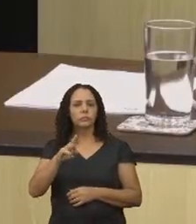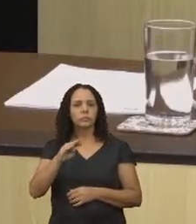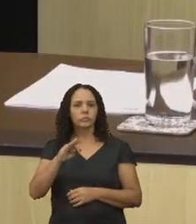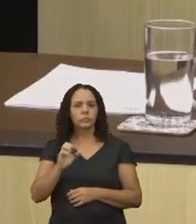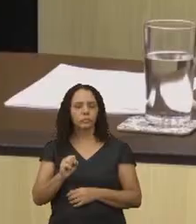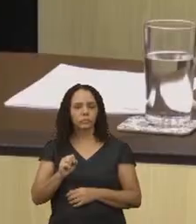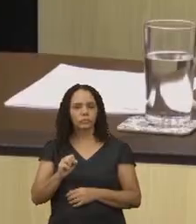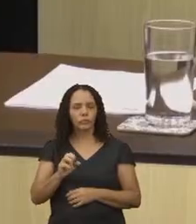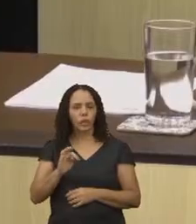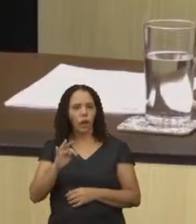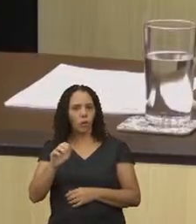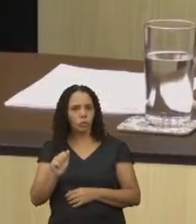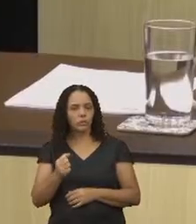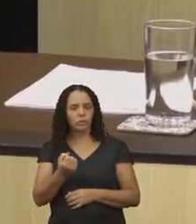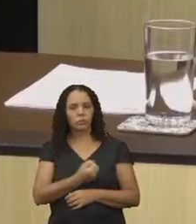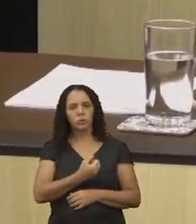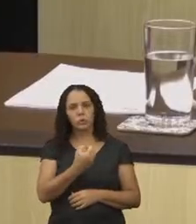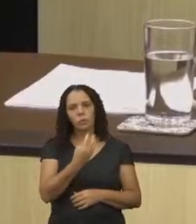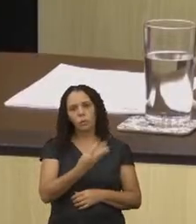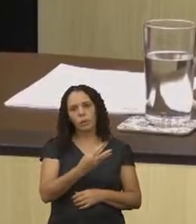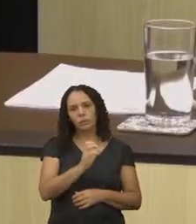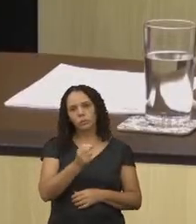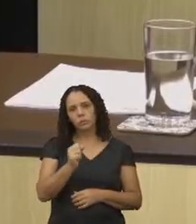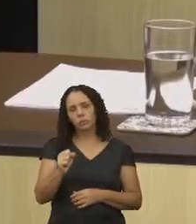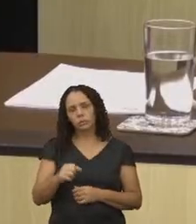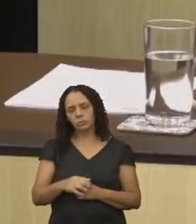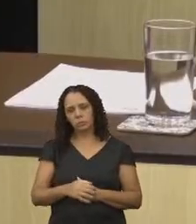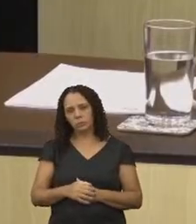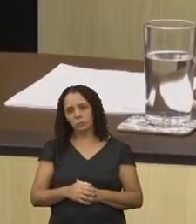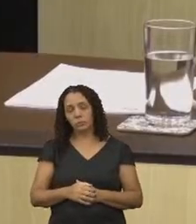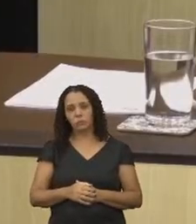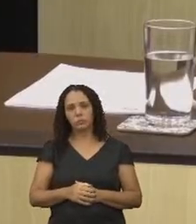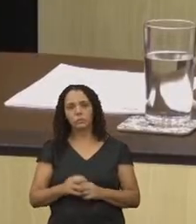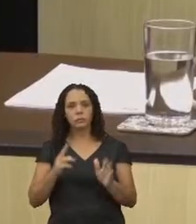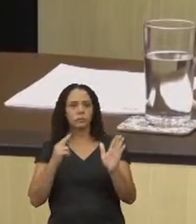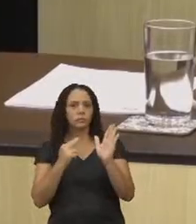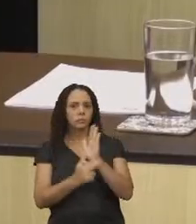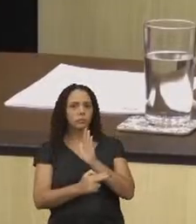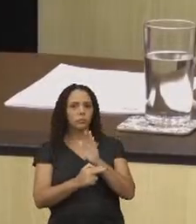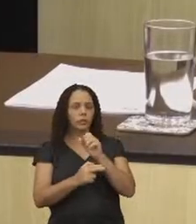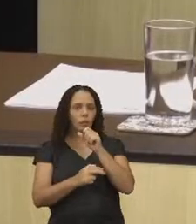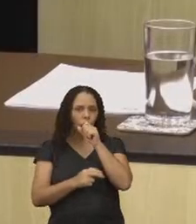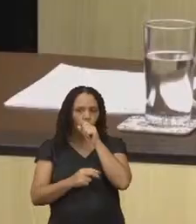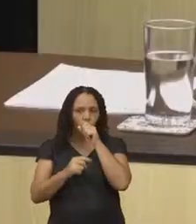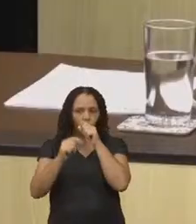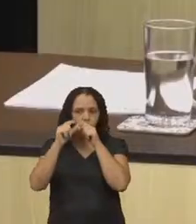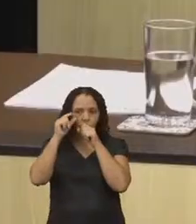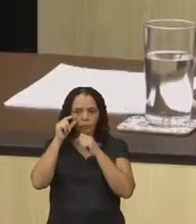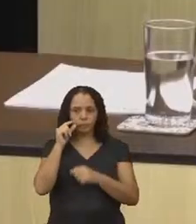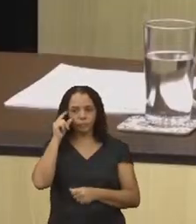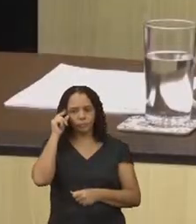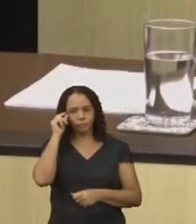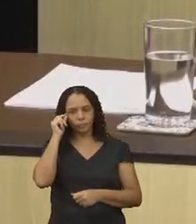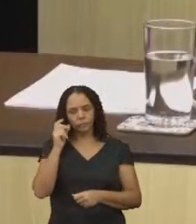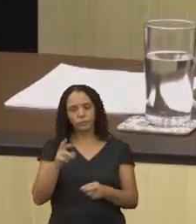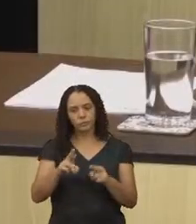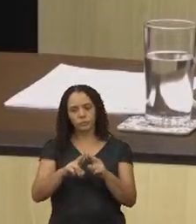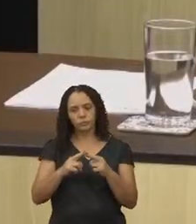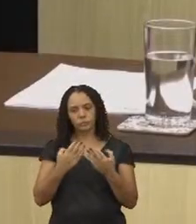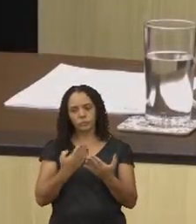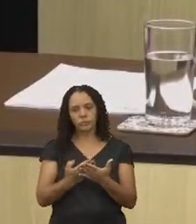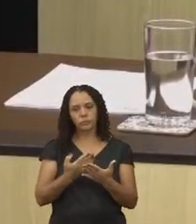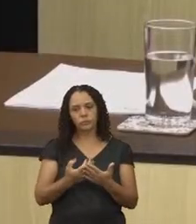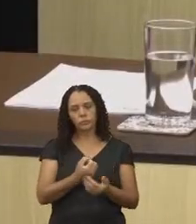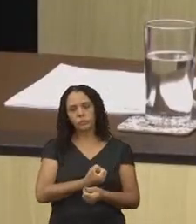488, no Jardim Paulistano, zona oeste deste município. Autoria, vereador Jean Araújo.